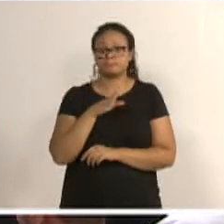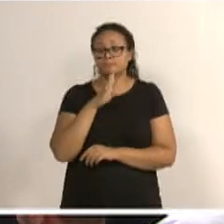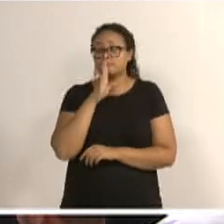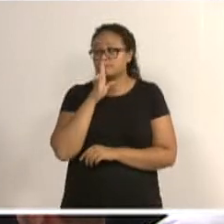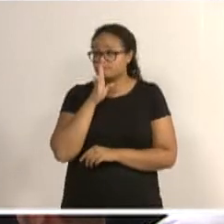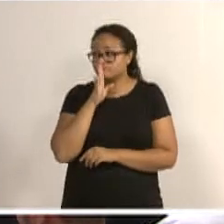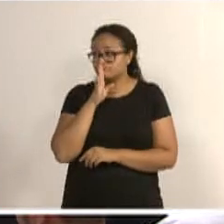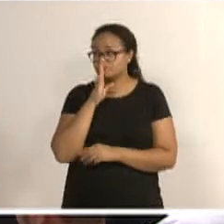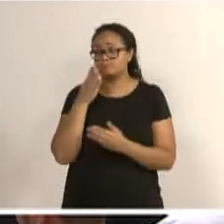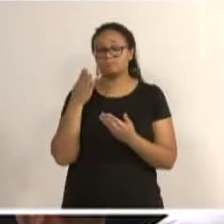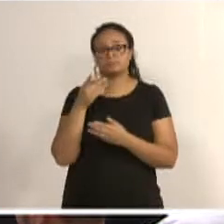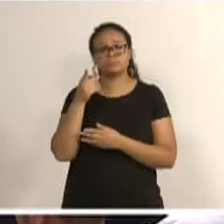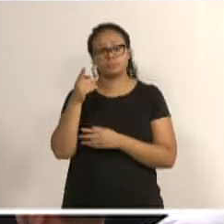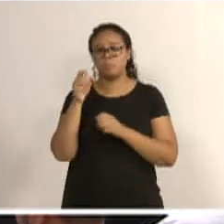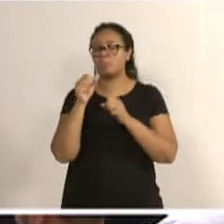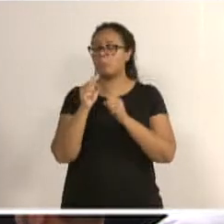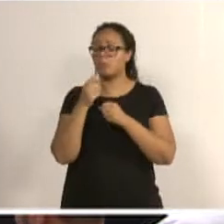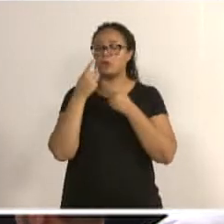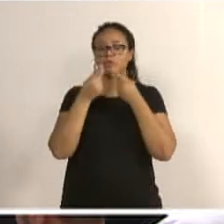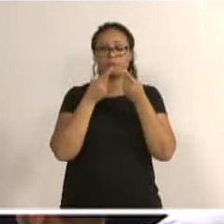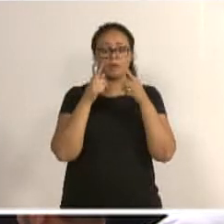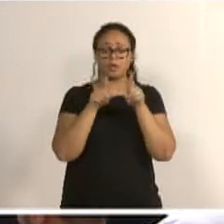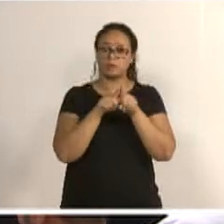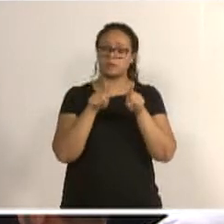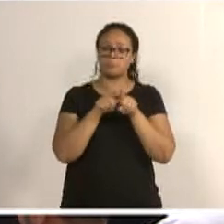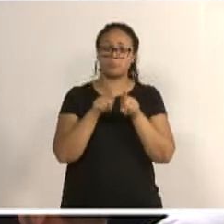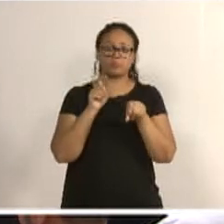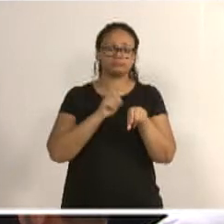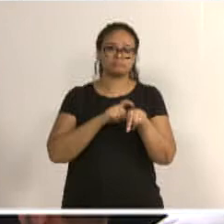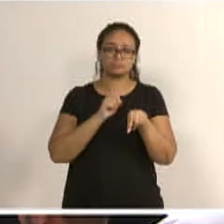aqui necessário para expor aquilo que foi falado aqui.